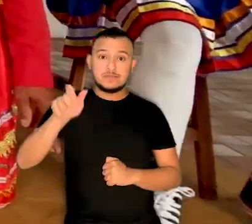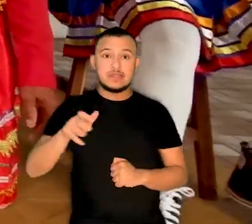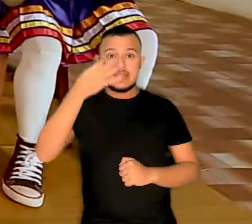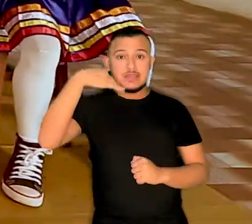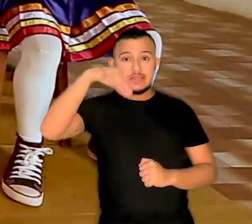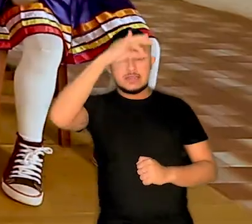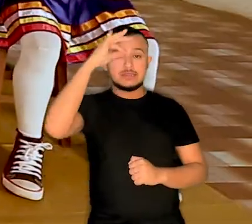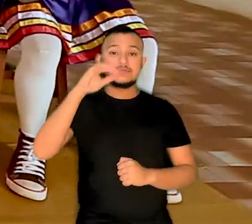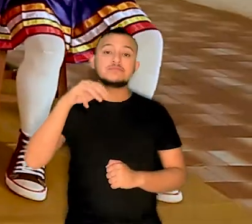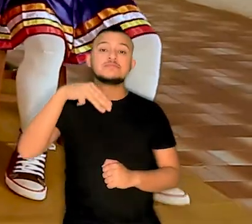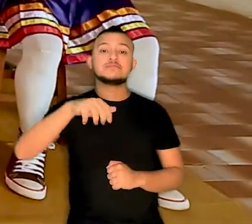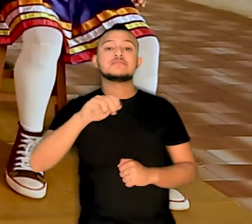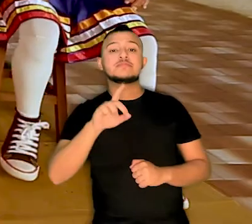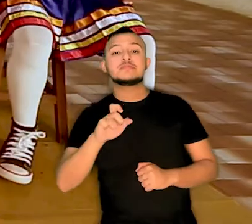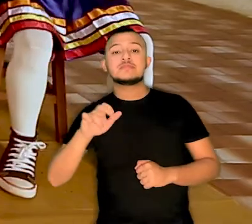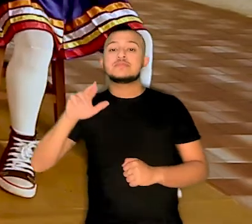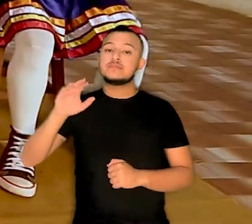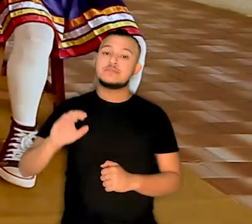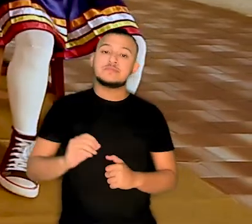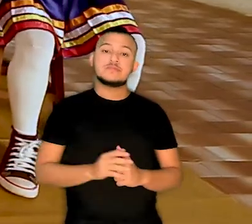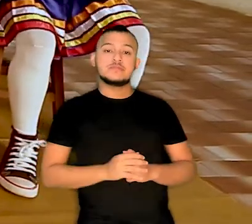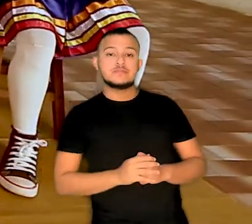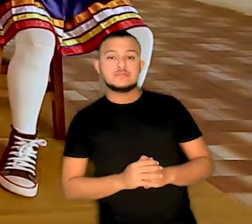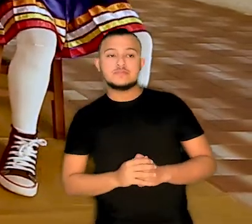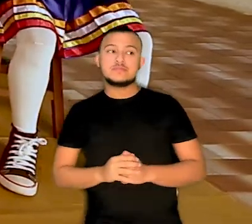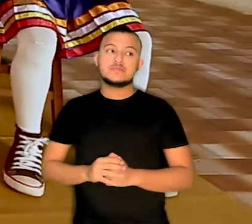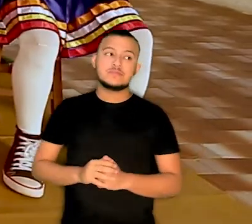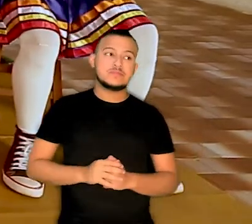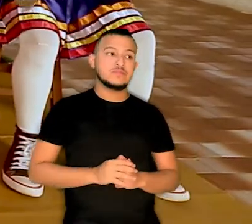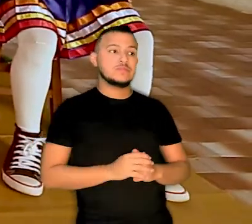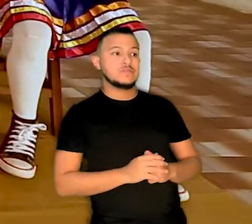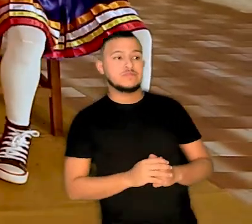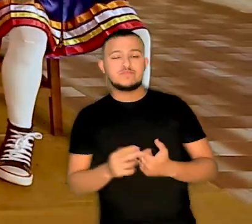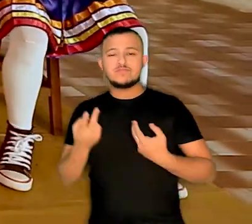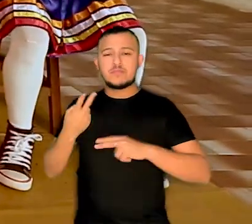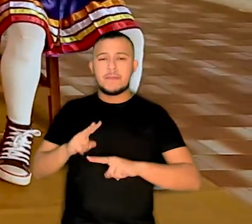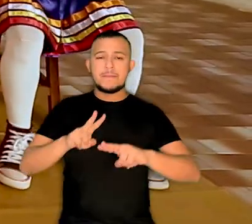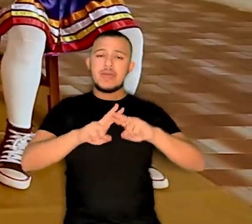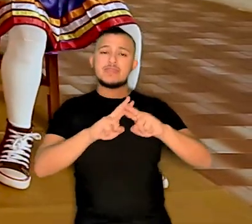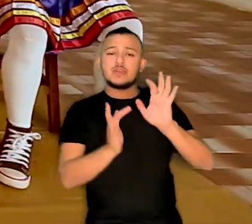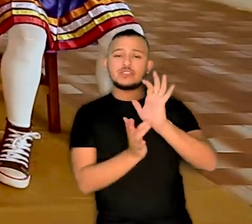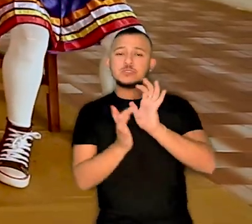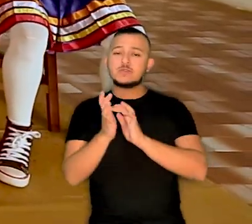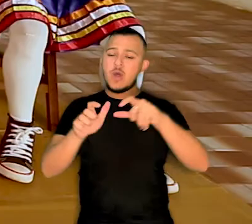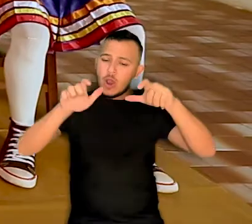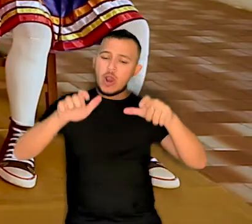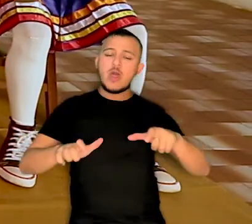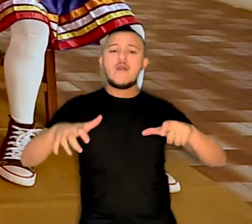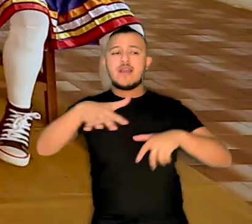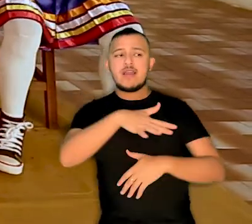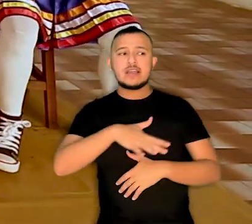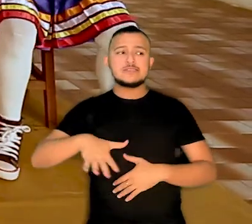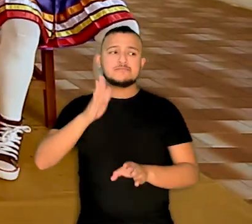madeiro, alegria do madeiro. Prenderam hoje a noite por lá, prenderam